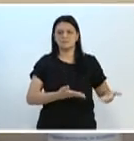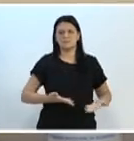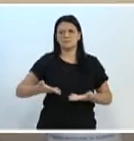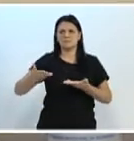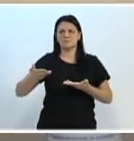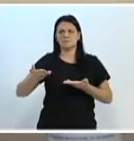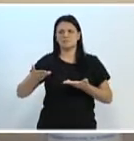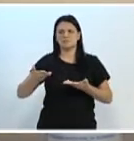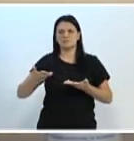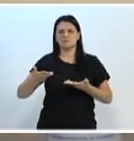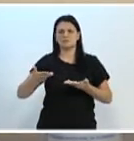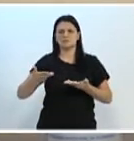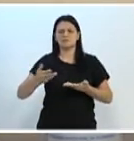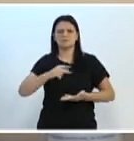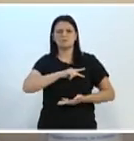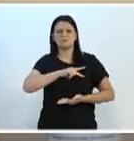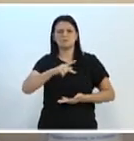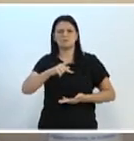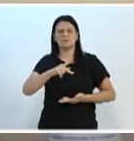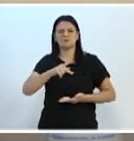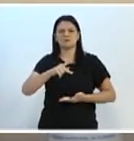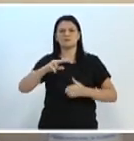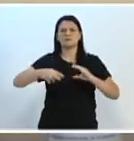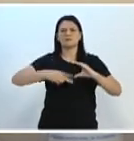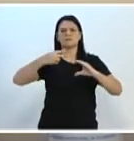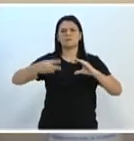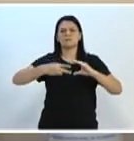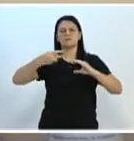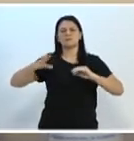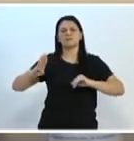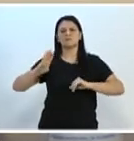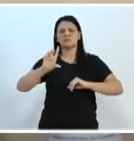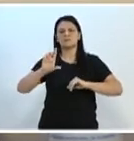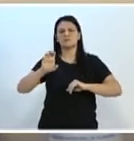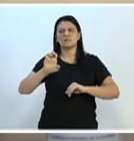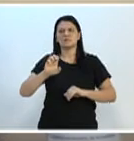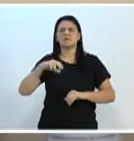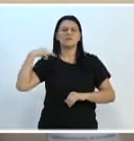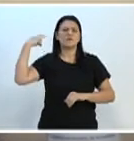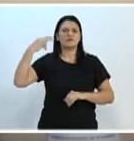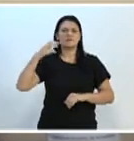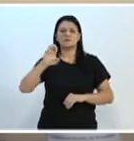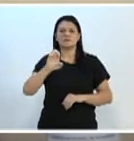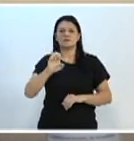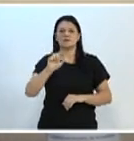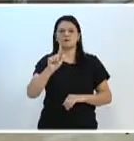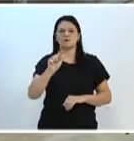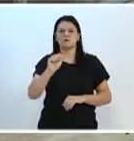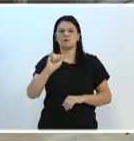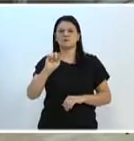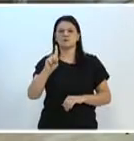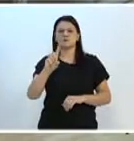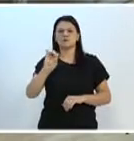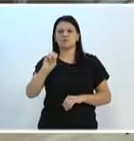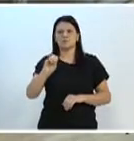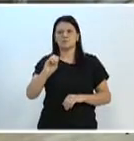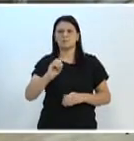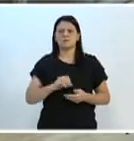ao excelentíssimo senhor presidente da Câmara Municipal de Blumenau, vereador Egídio.